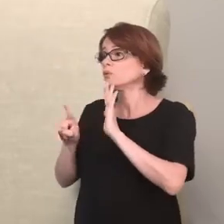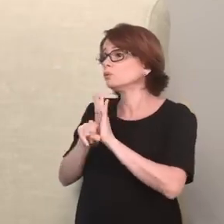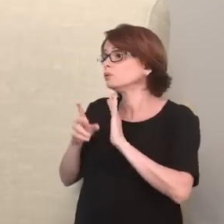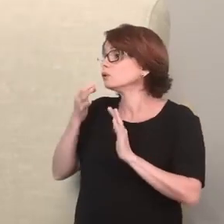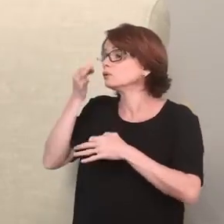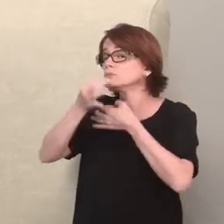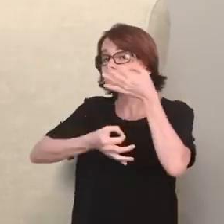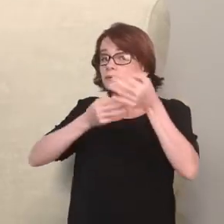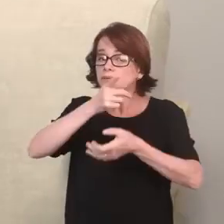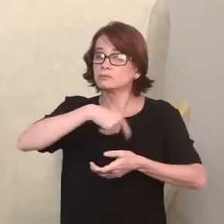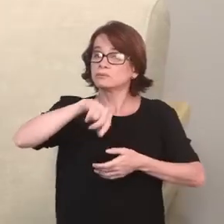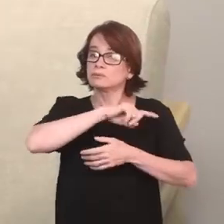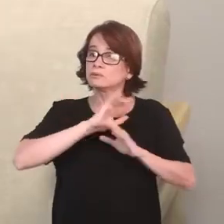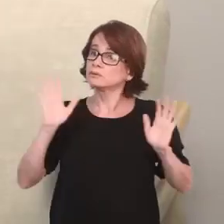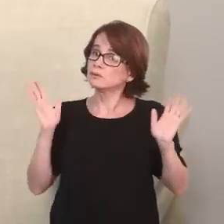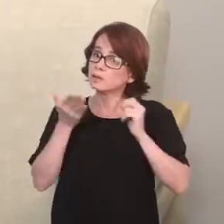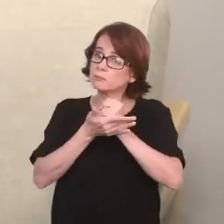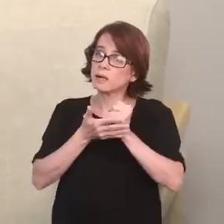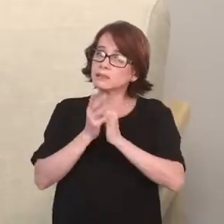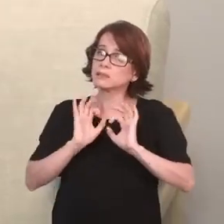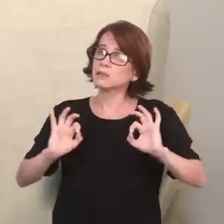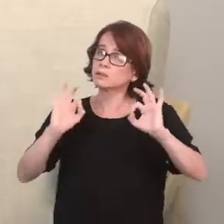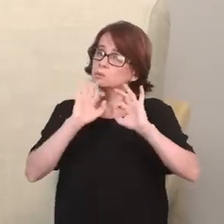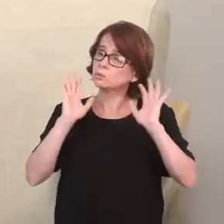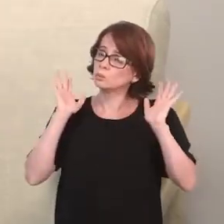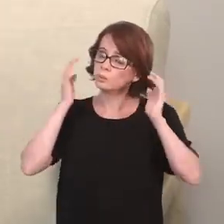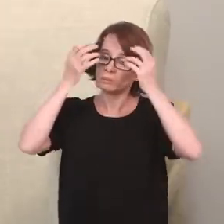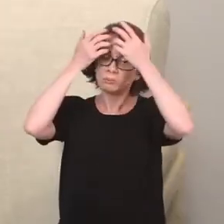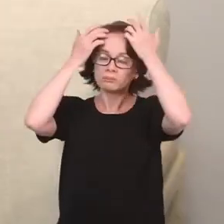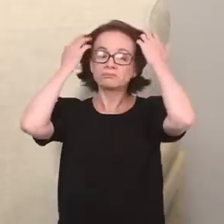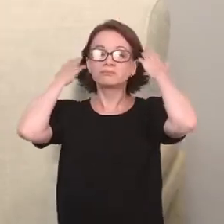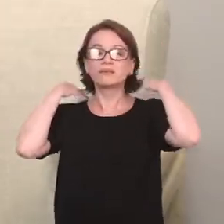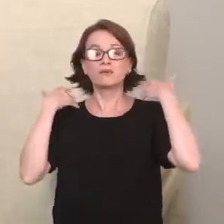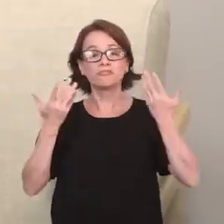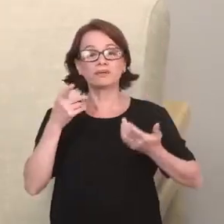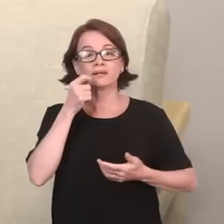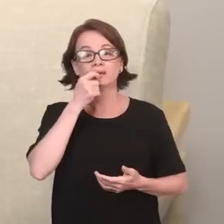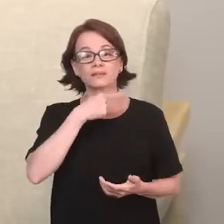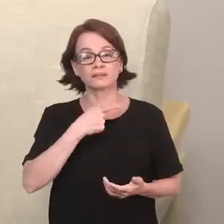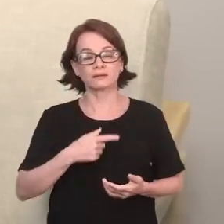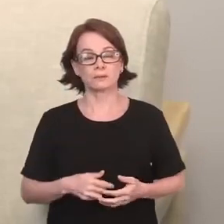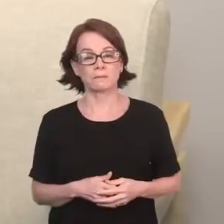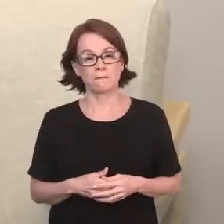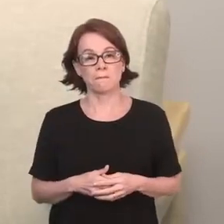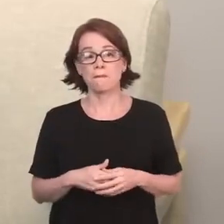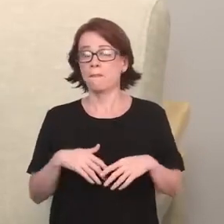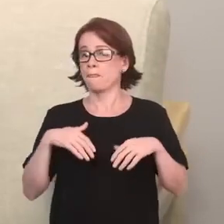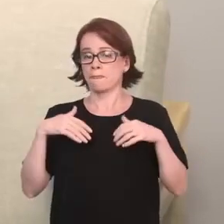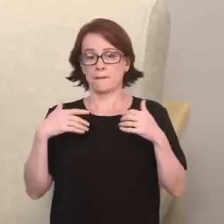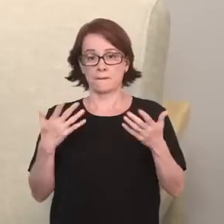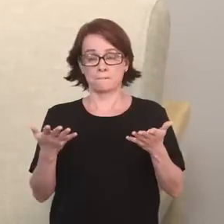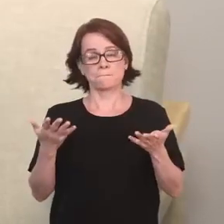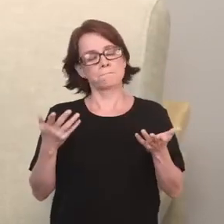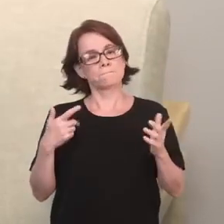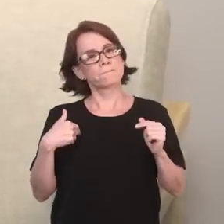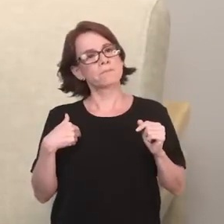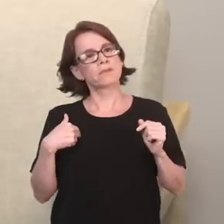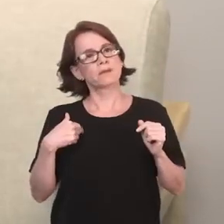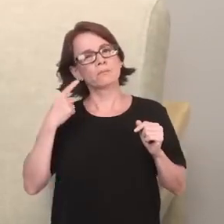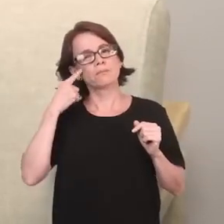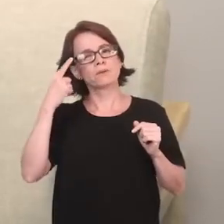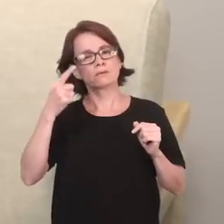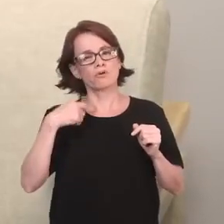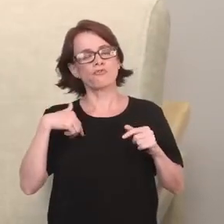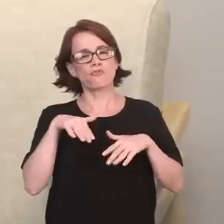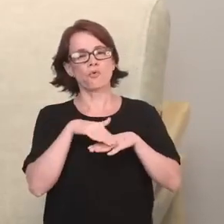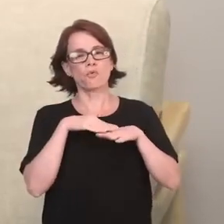tô assim, pensando, não tem base nenhuma ainda, não sei o que e tal, né? Foi muito engraçado. Aí eu falei assim, eu